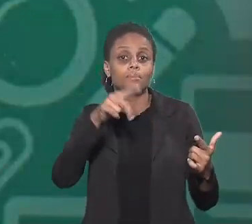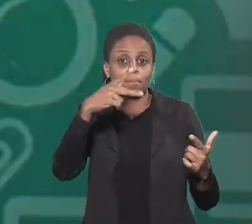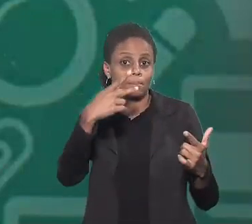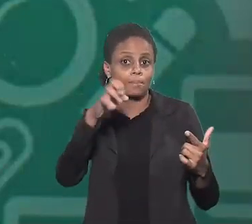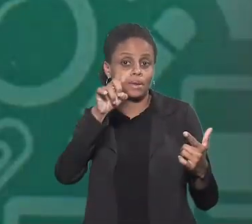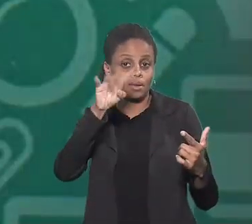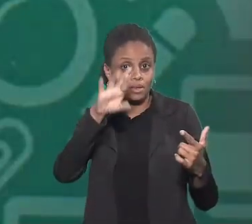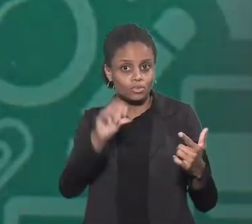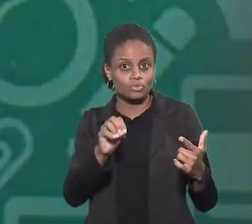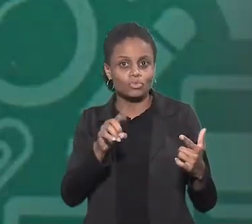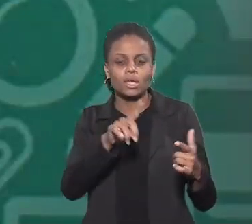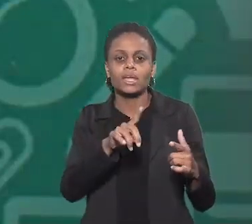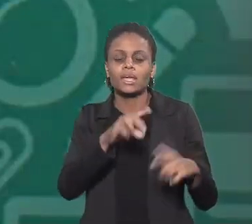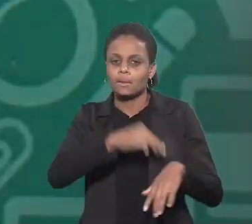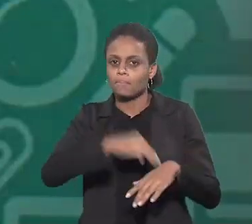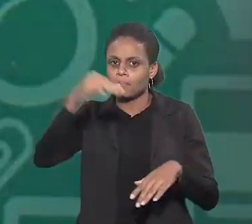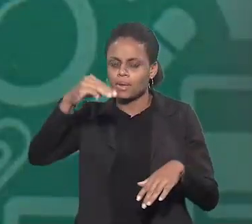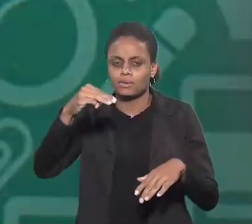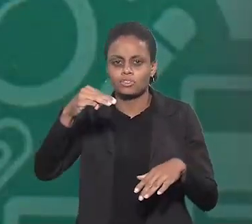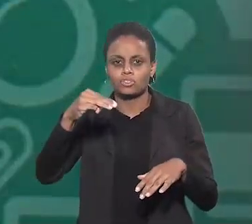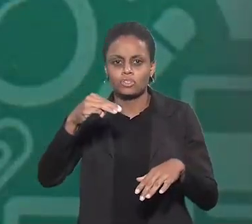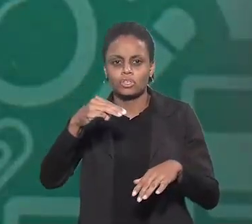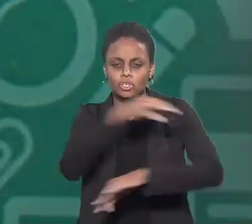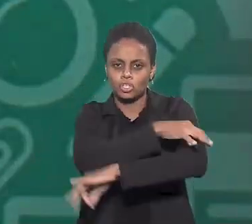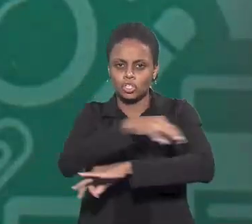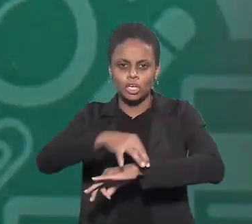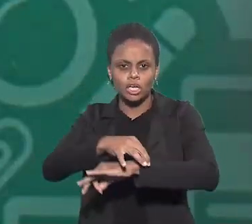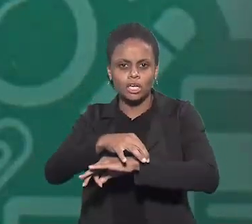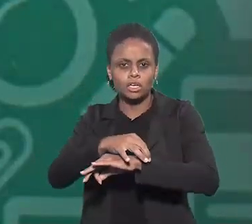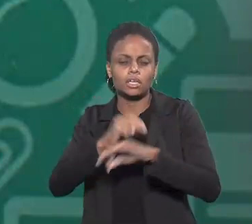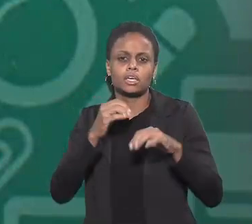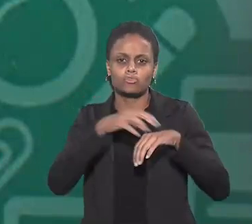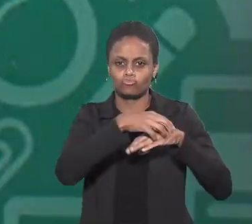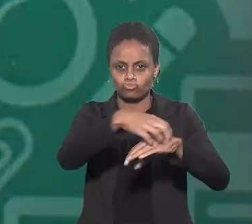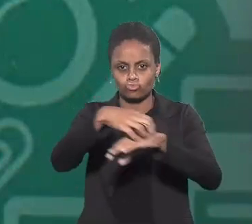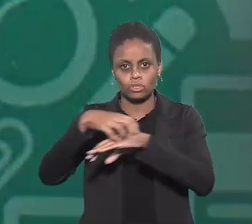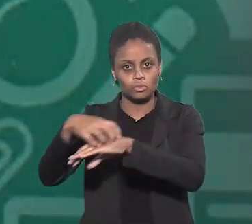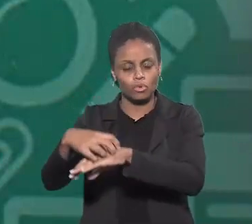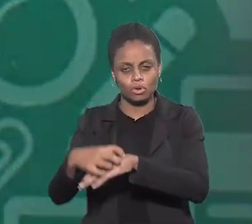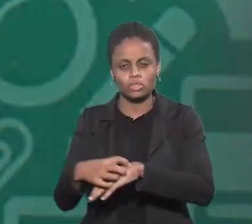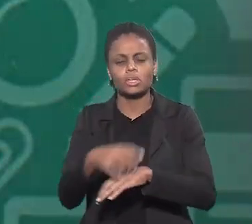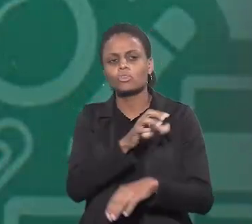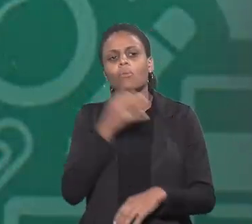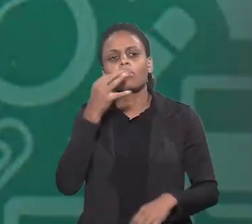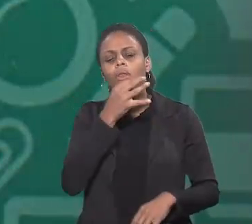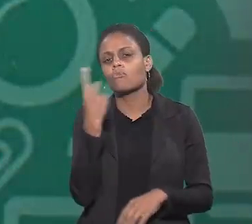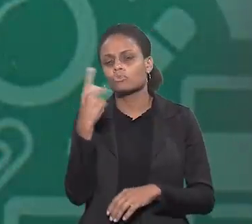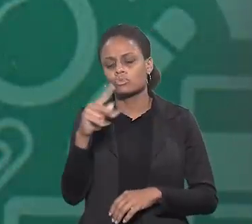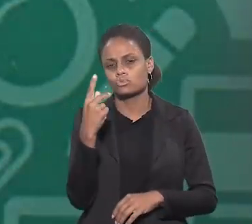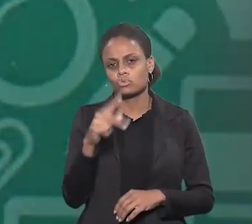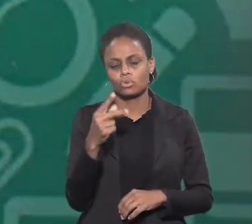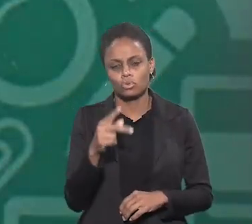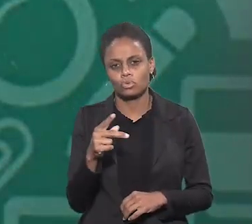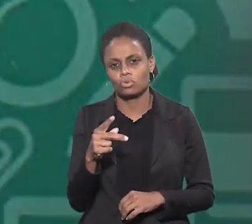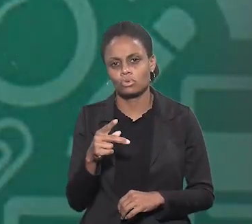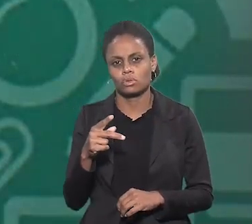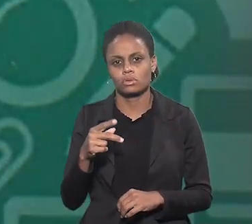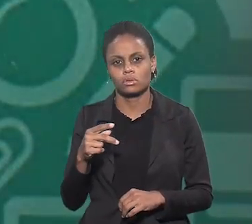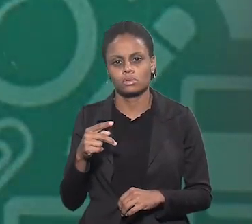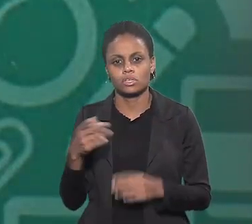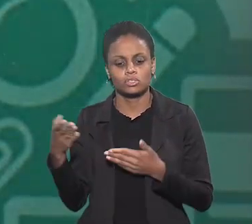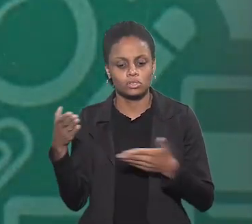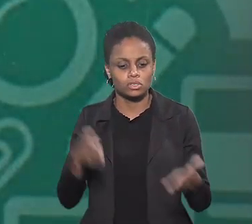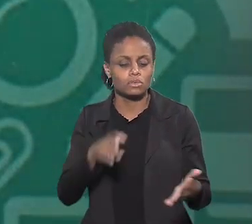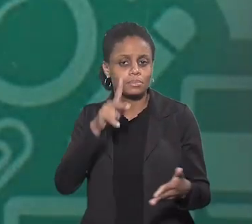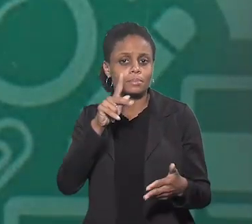isso, Pedro? Ele é mestre em engenharia de transportes. Pedro, qual a sua opinião, né, no caso aí em relação